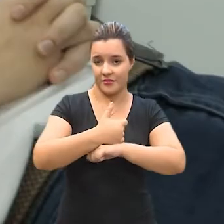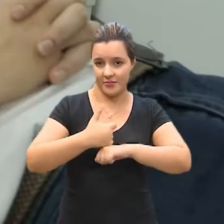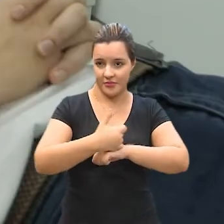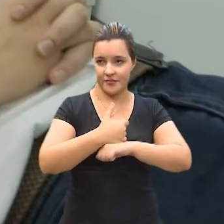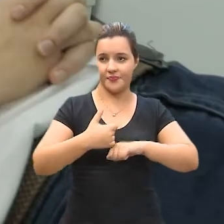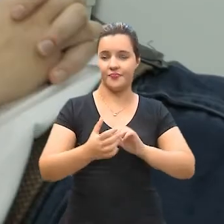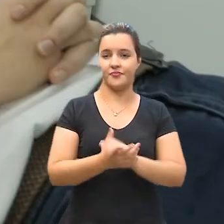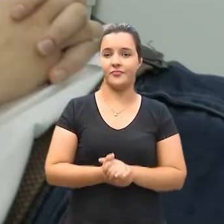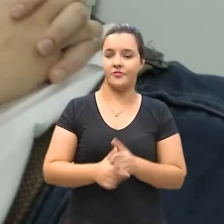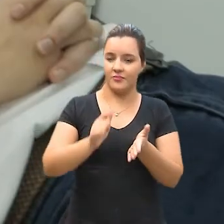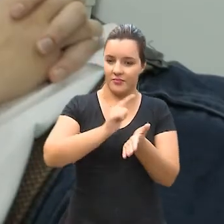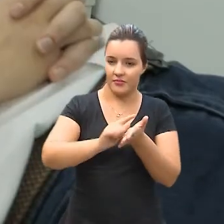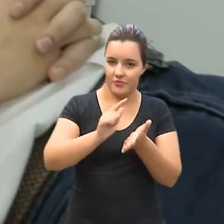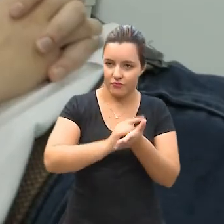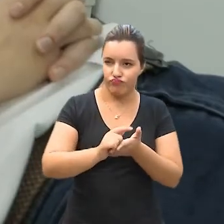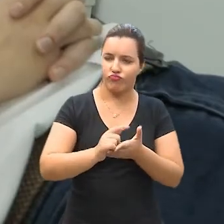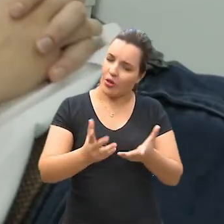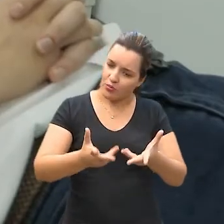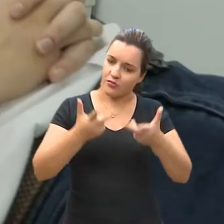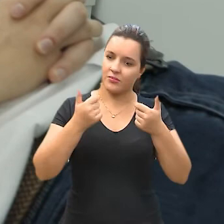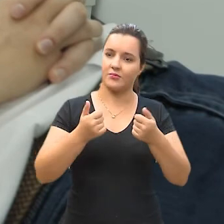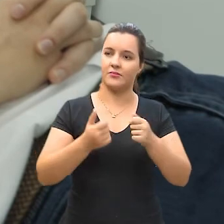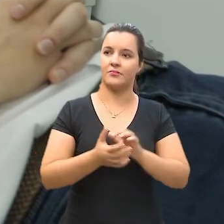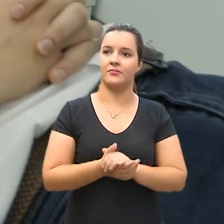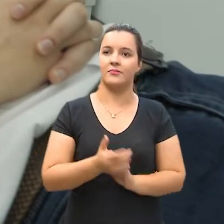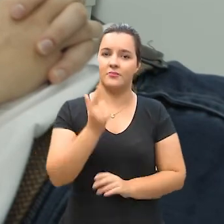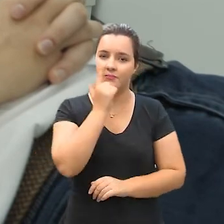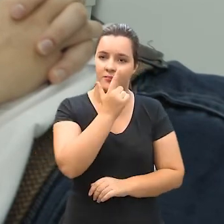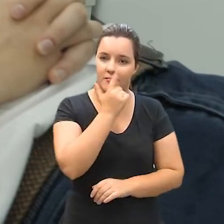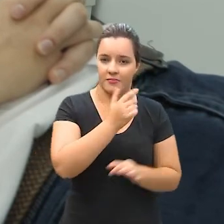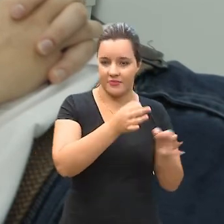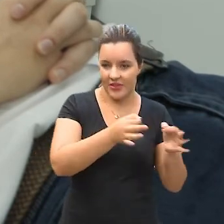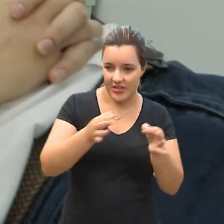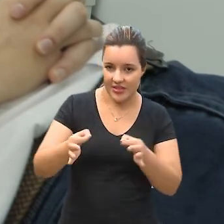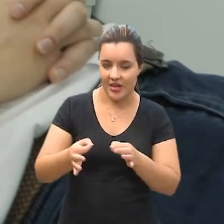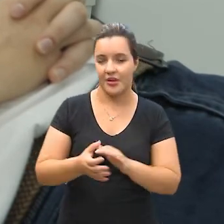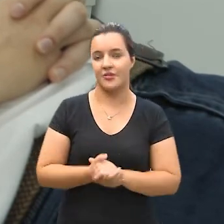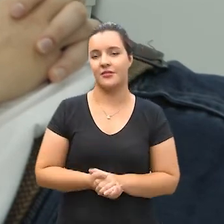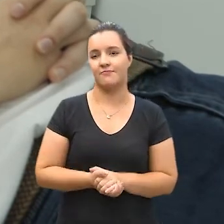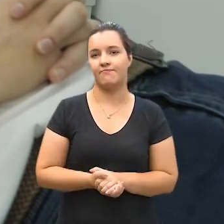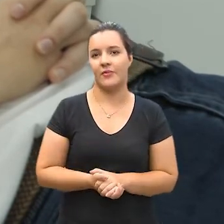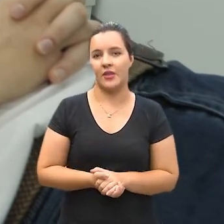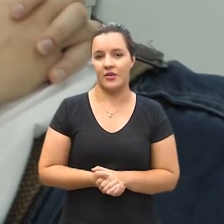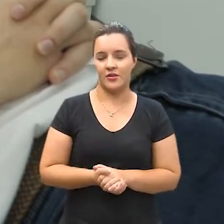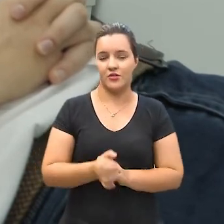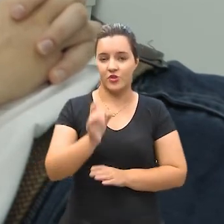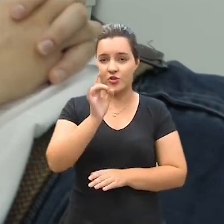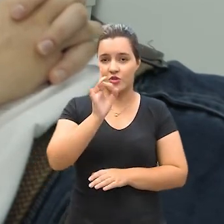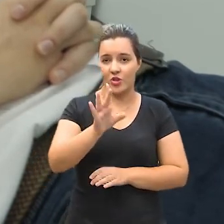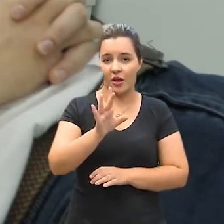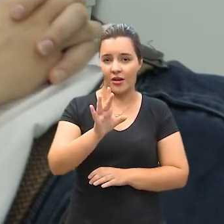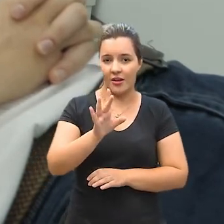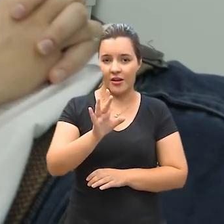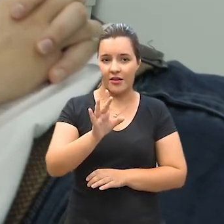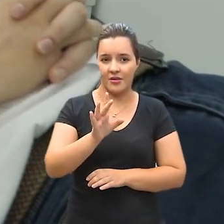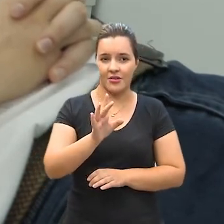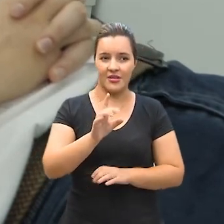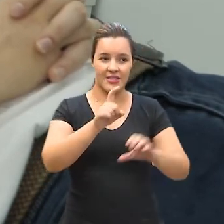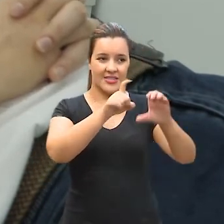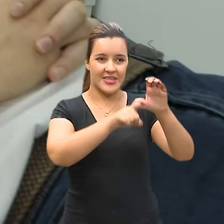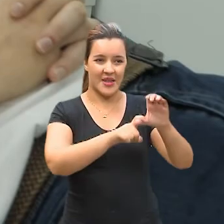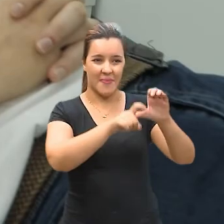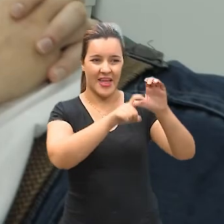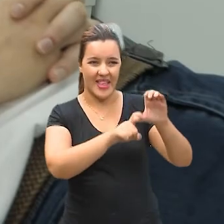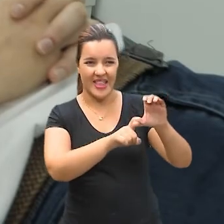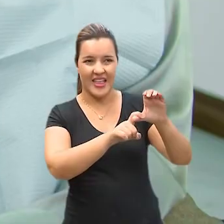Isso, uma bela de uma limpeza, né? A limpeza direitinha, do jeito que deve ser, e não só depender do consultório, depender do